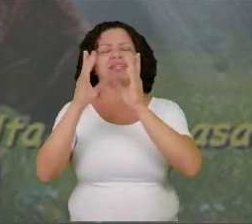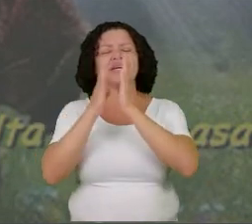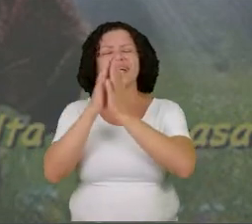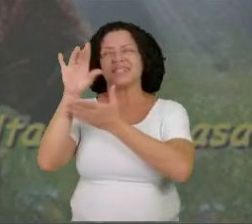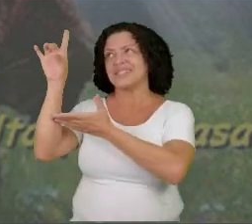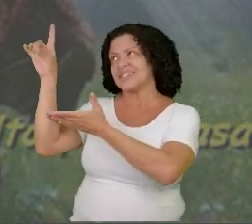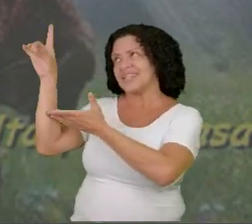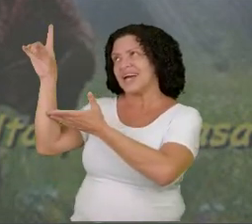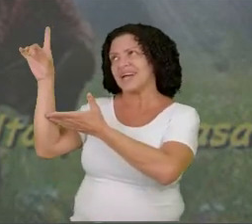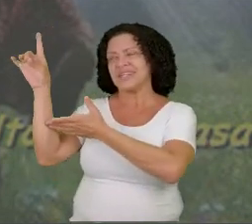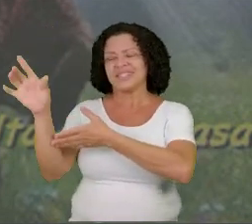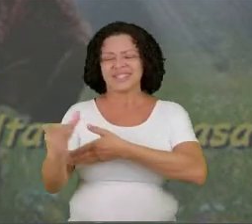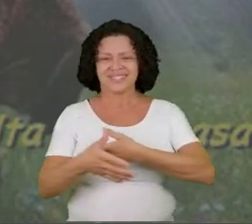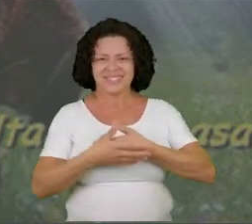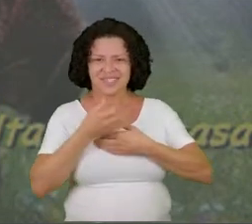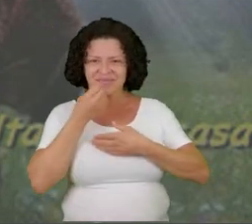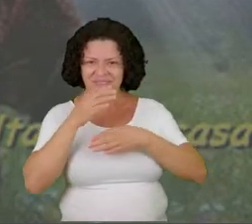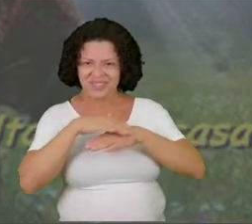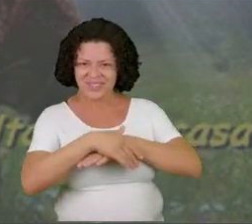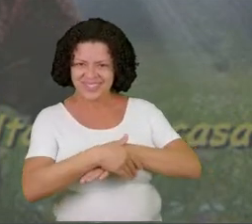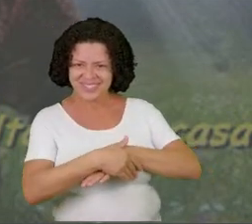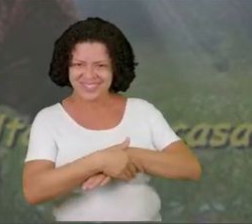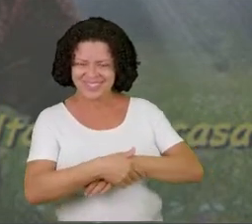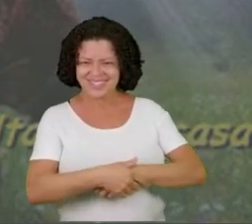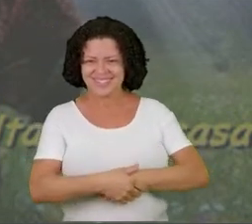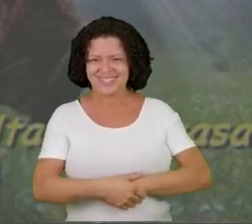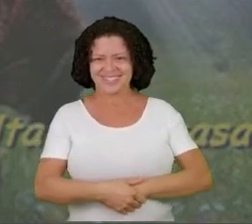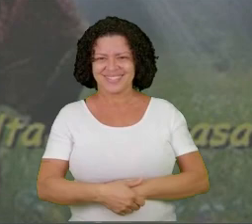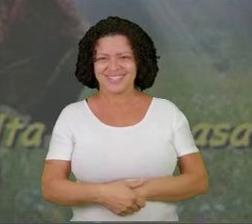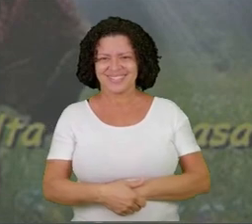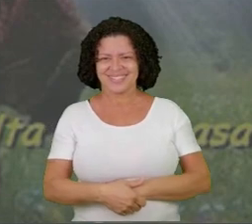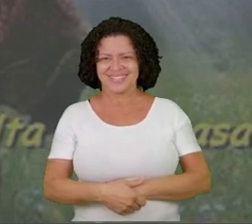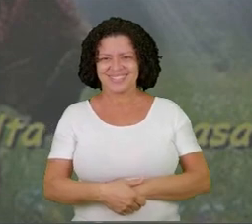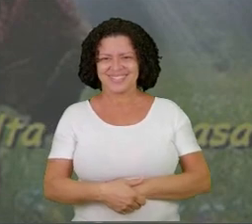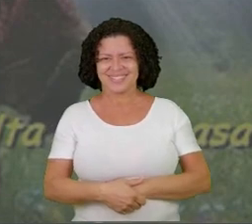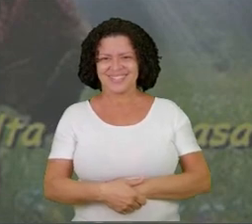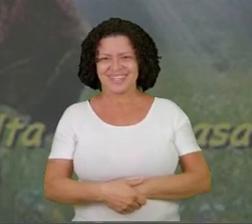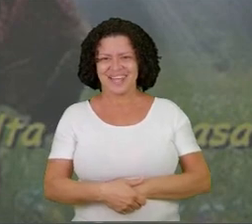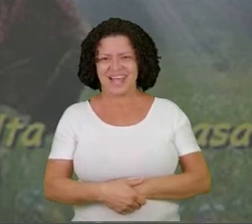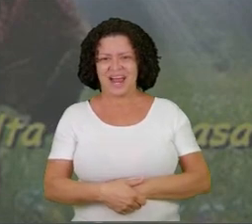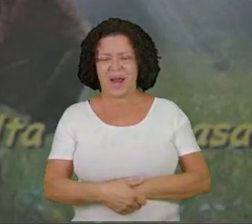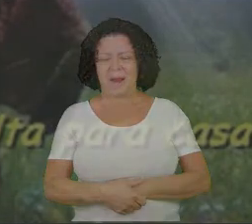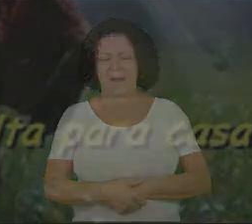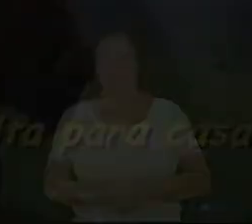caminho do bem. Que assim seja, com a graça de Deus. Uma boa noite a todos.